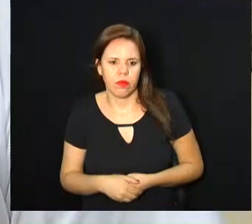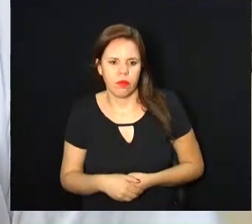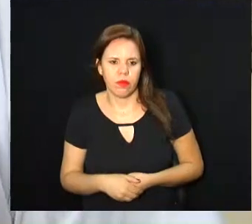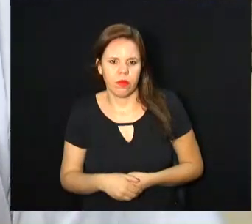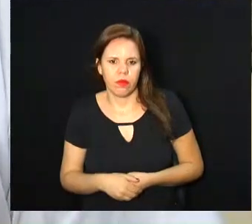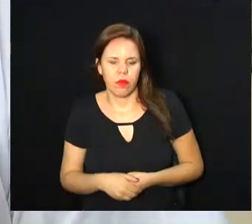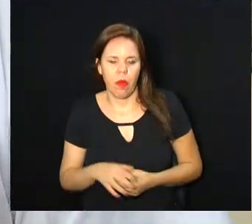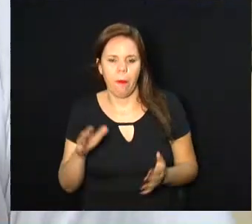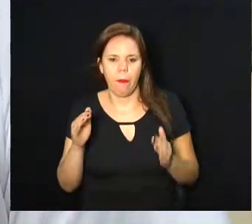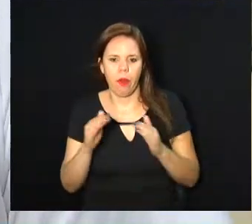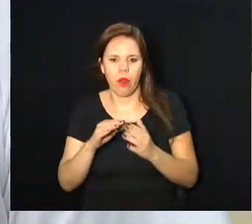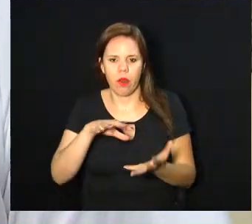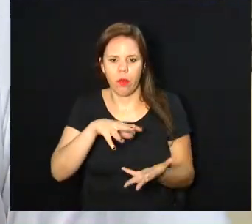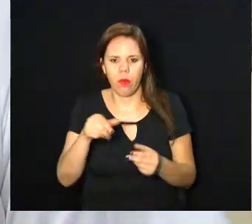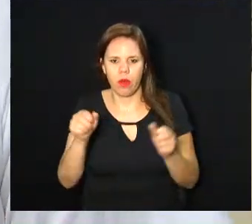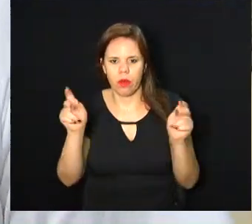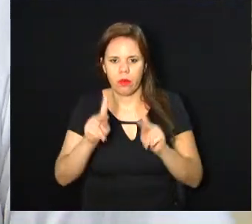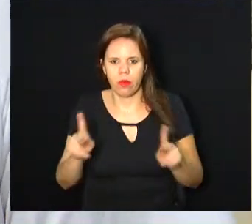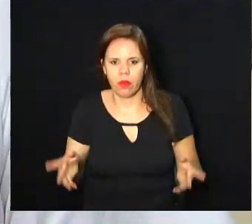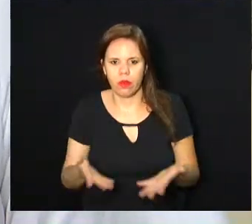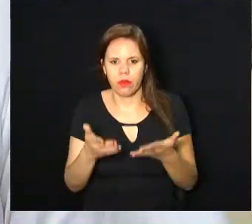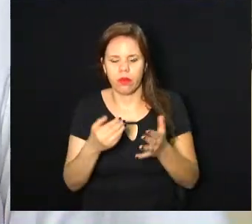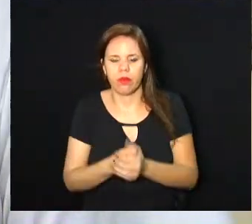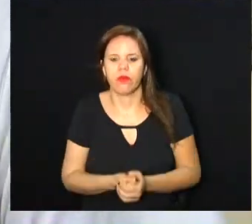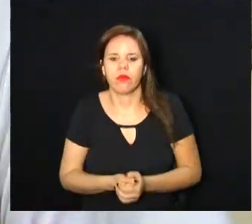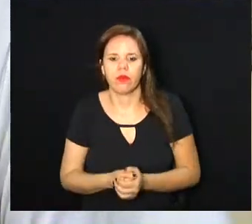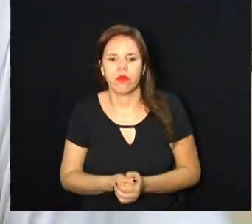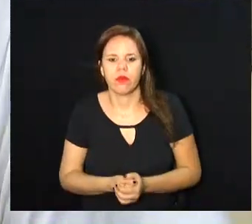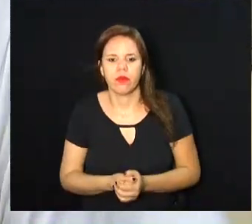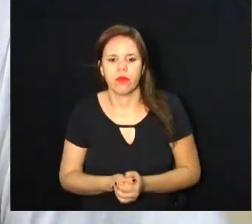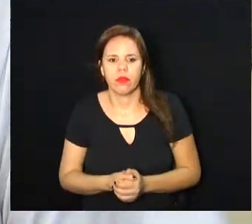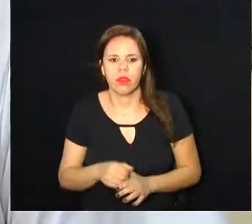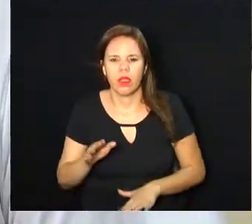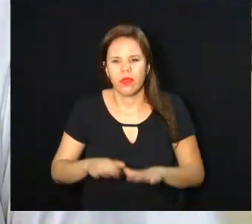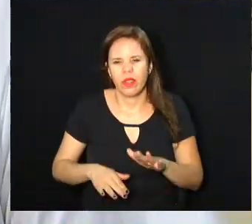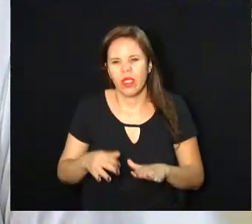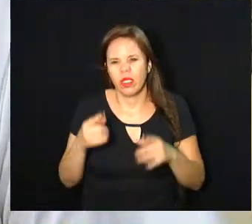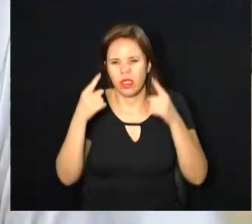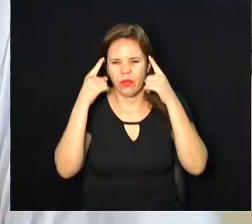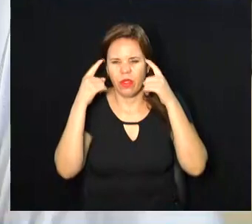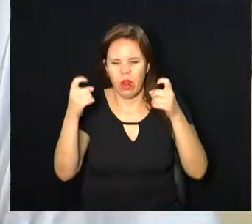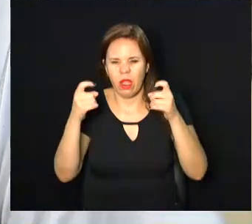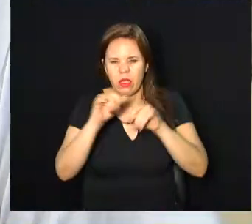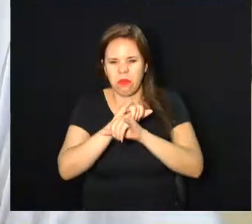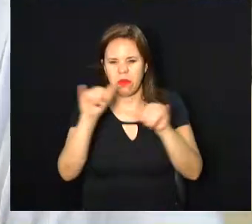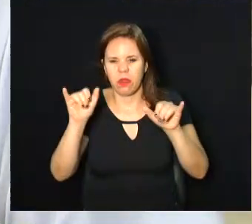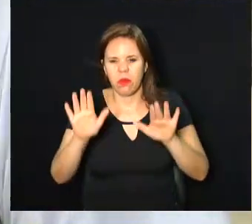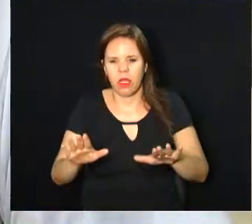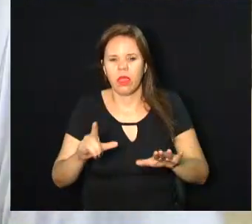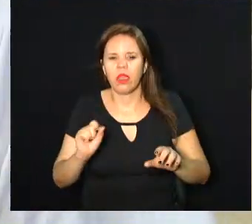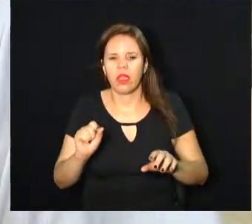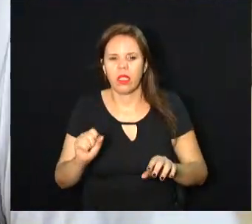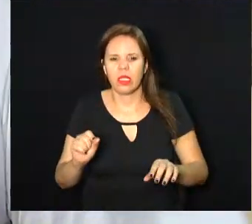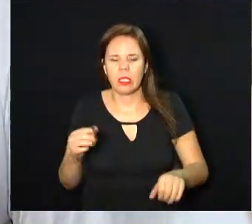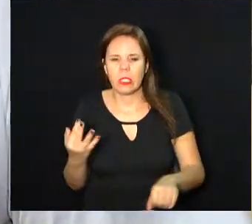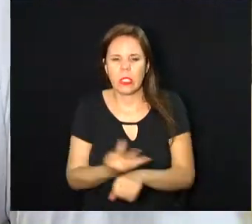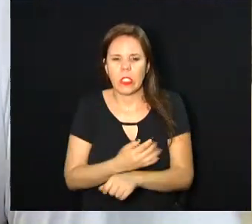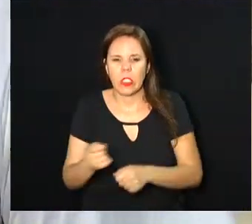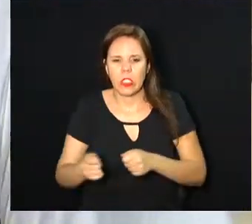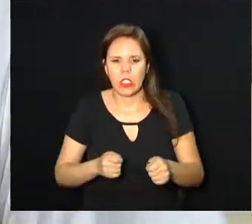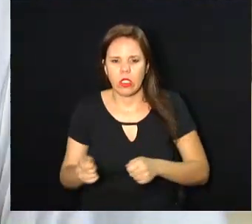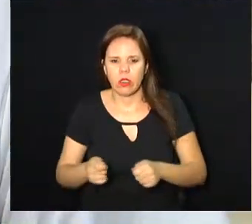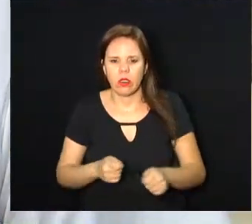ancoramos no planeta essa paz. Às vezes a violência é muito divulgada, mas quem segura